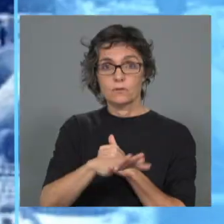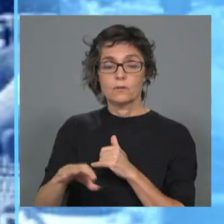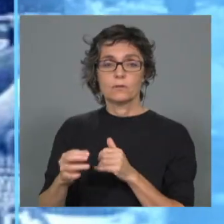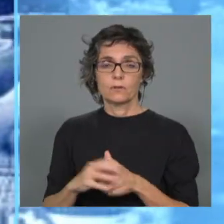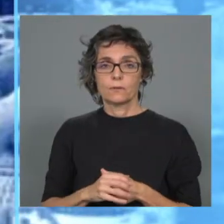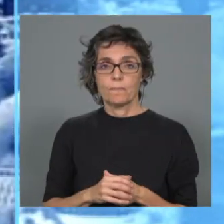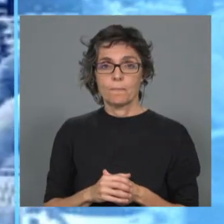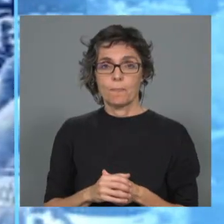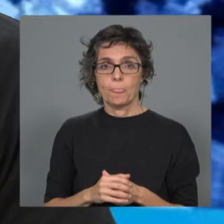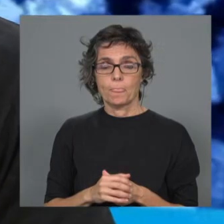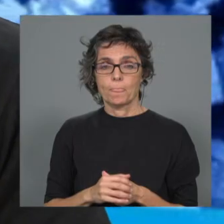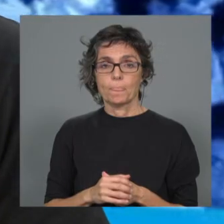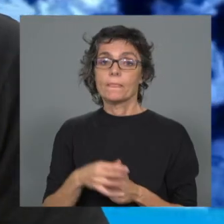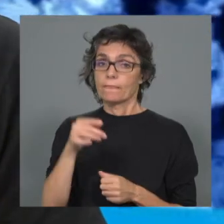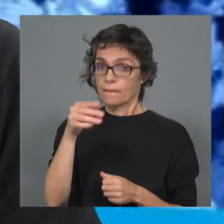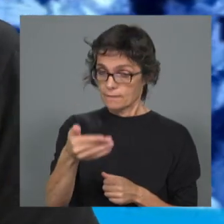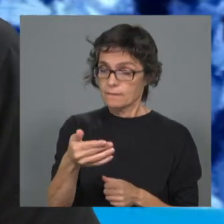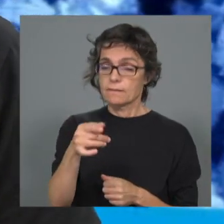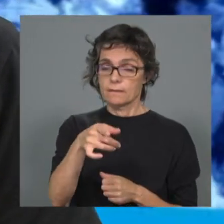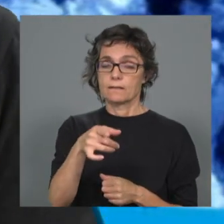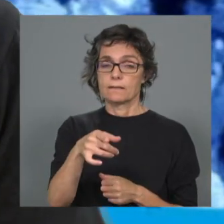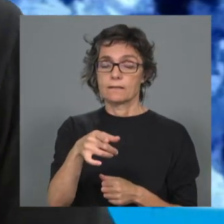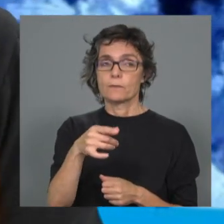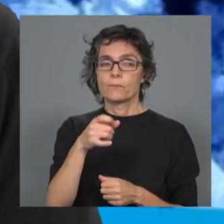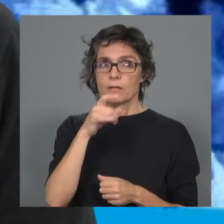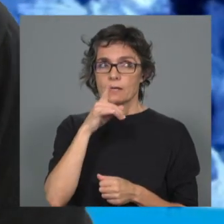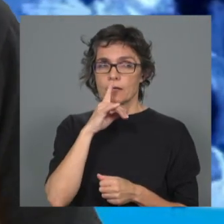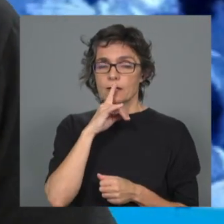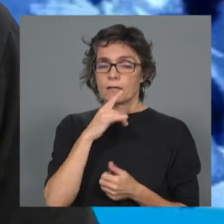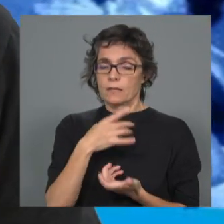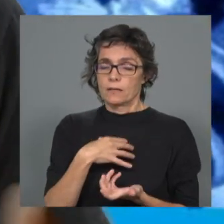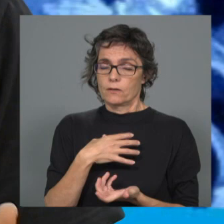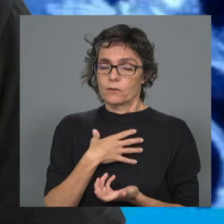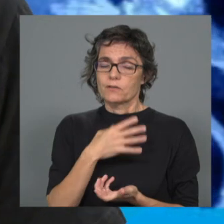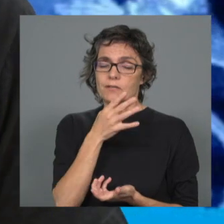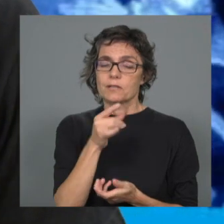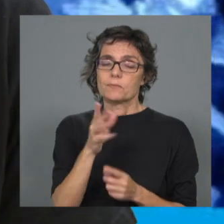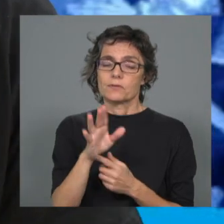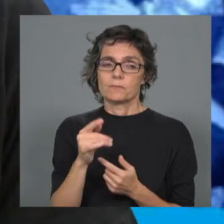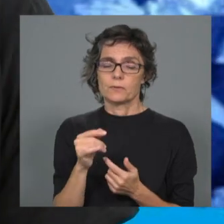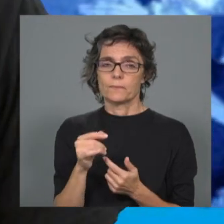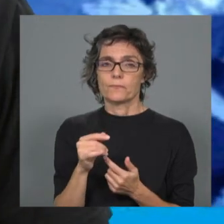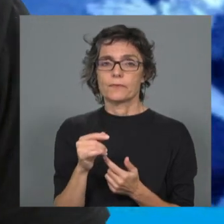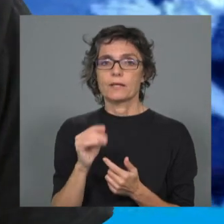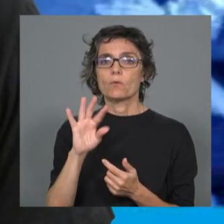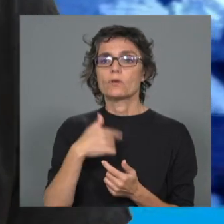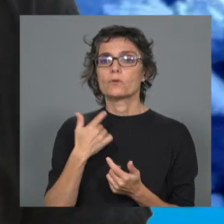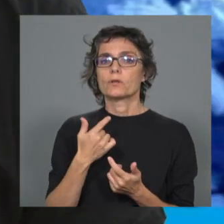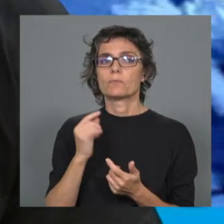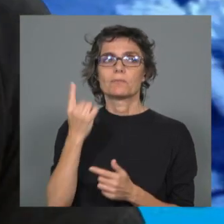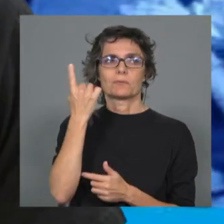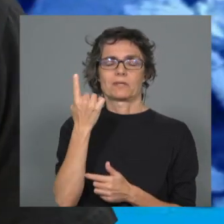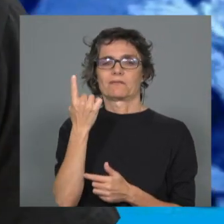envolvendo. Uma das coisas que me fez querer, depois da minha primeira experiência, quando vamos para a